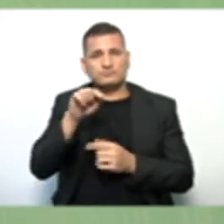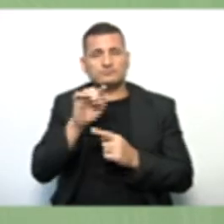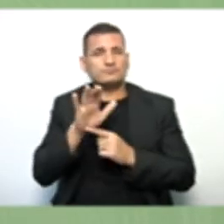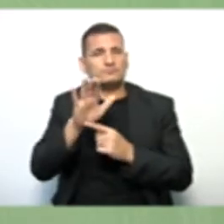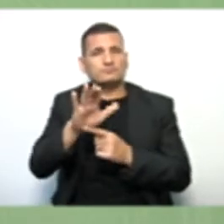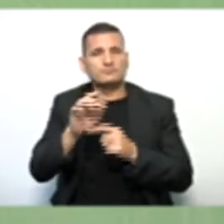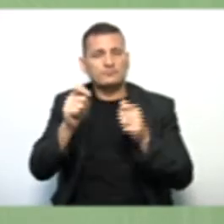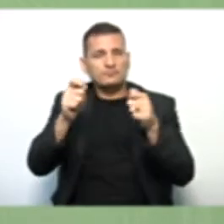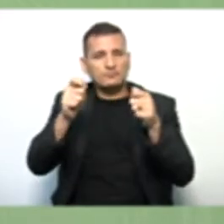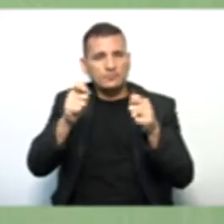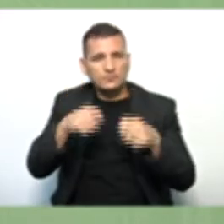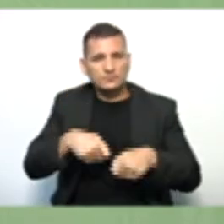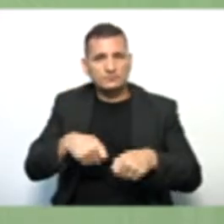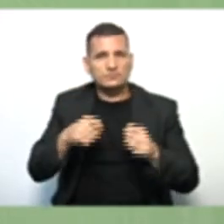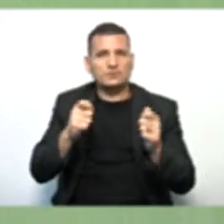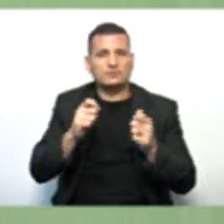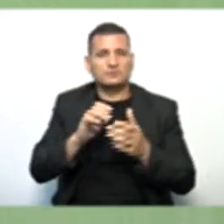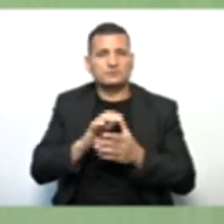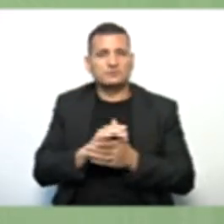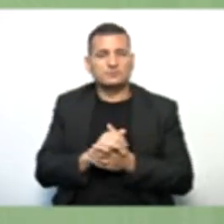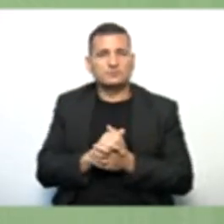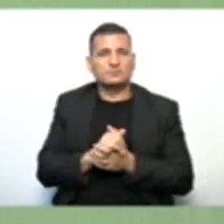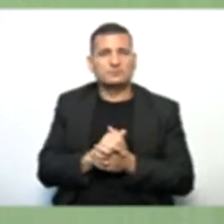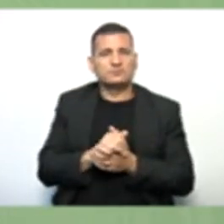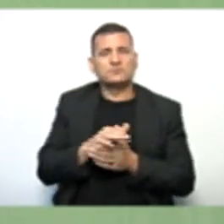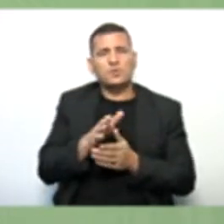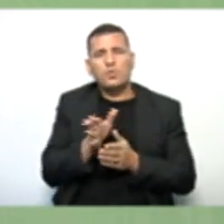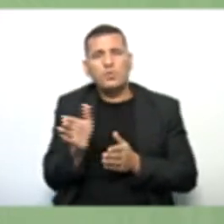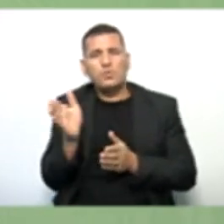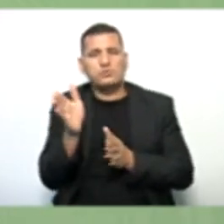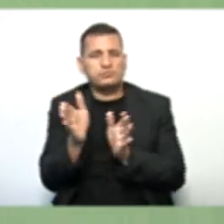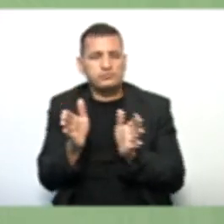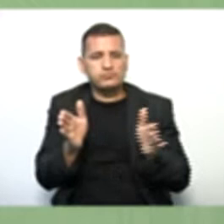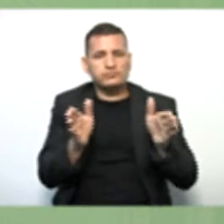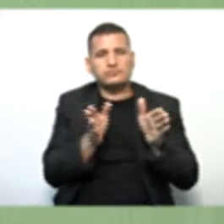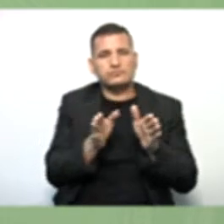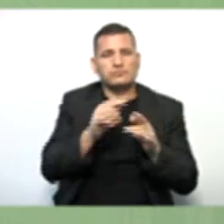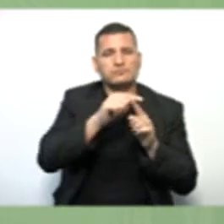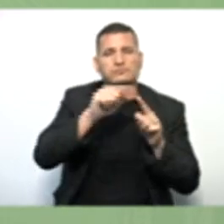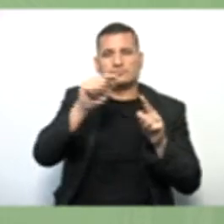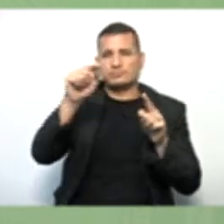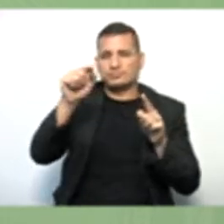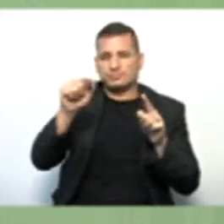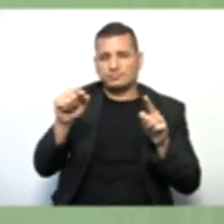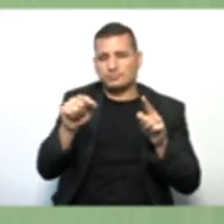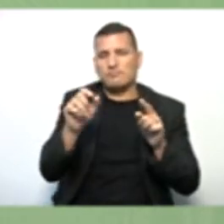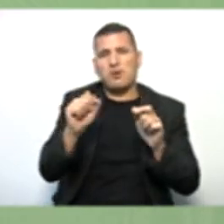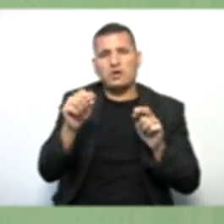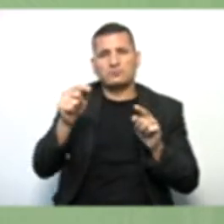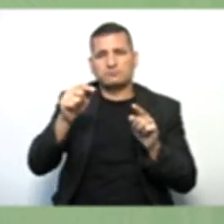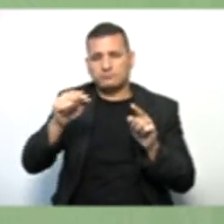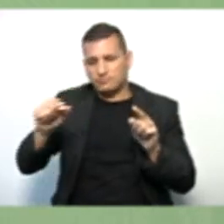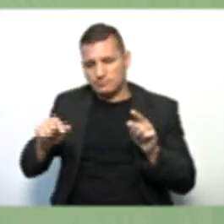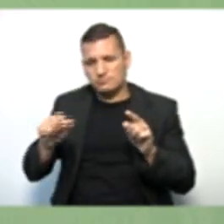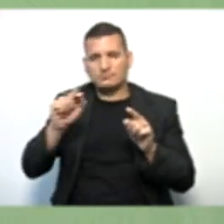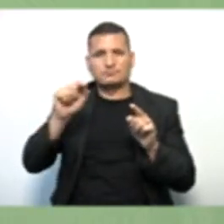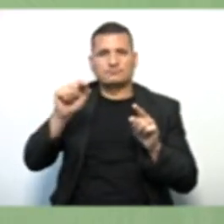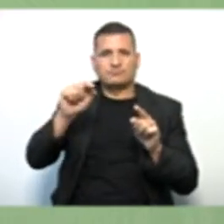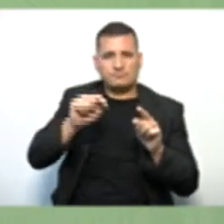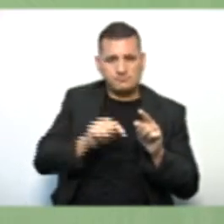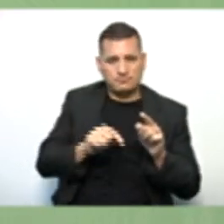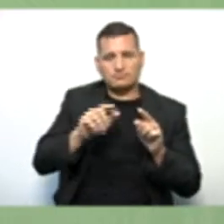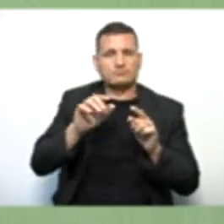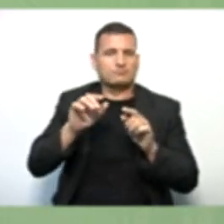a possibilidade de desvios para outros pontos do fluxo dependendo do resultado da comparação, tá? Isso aqui é a